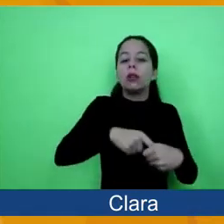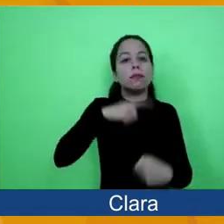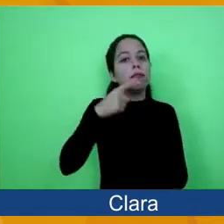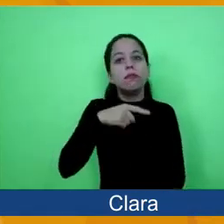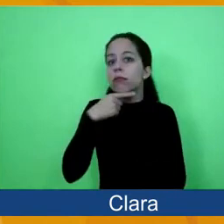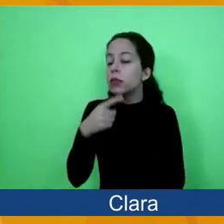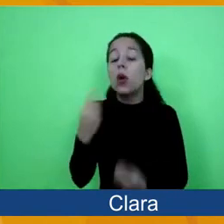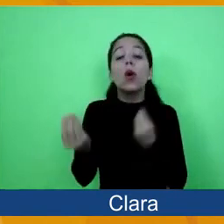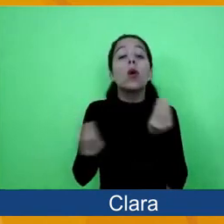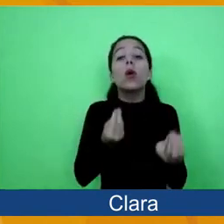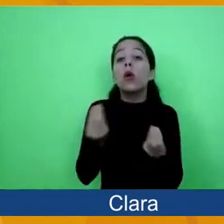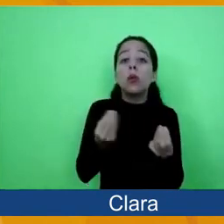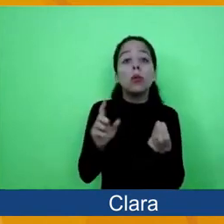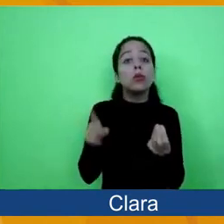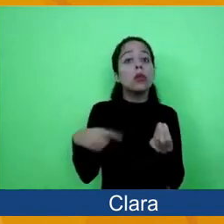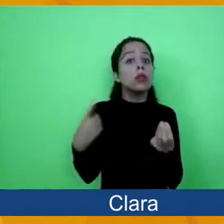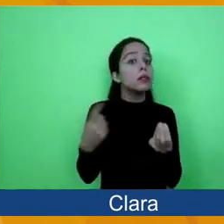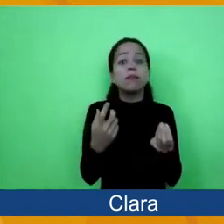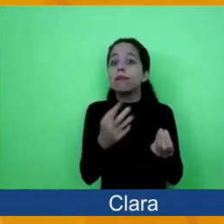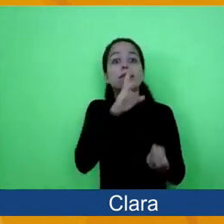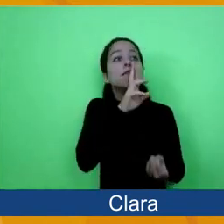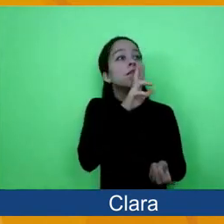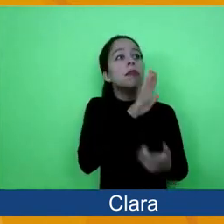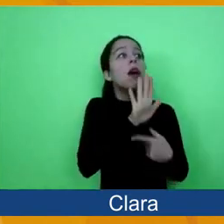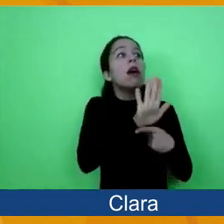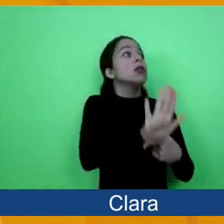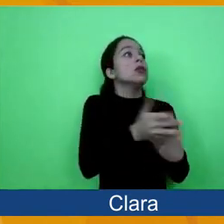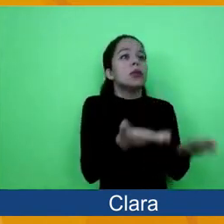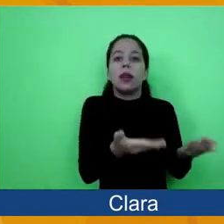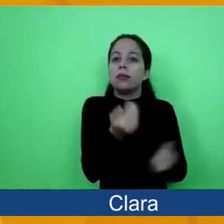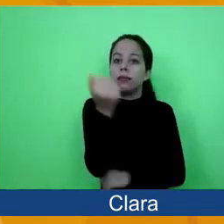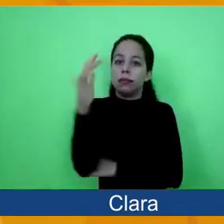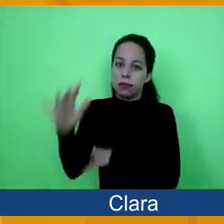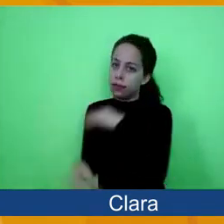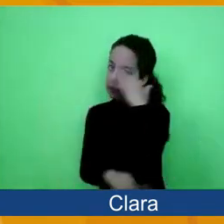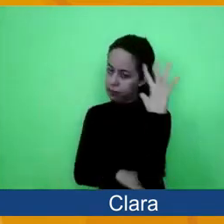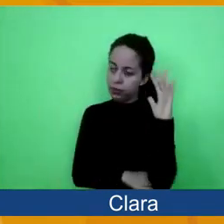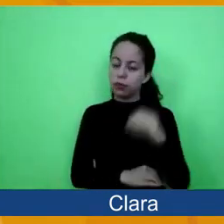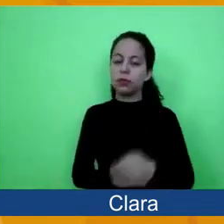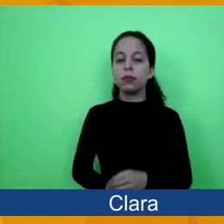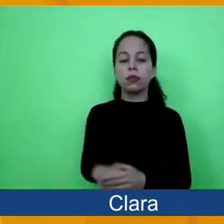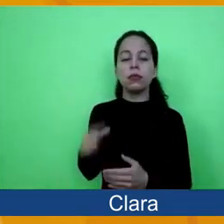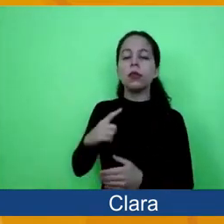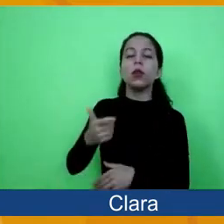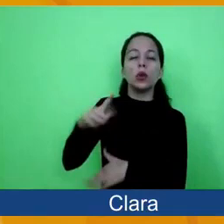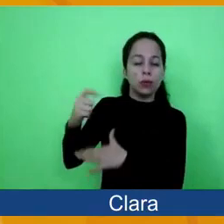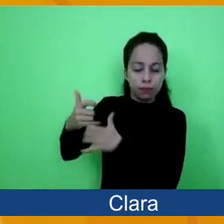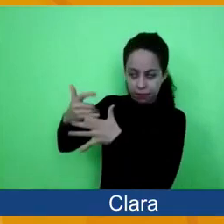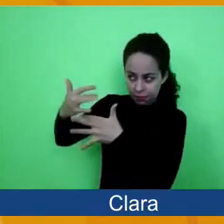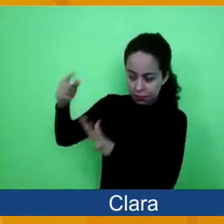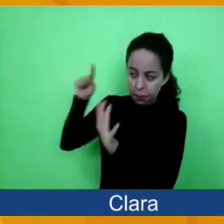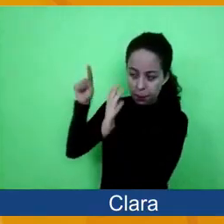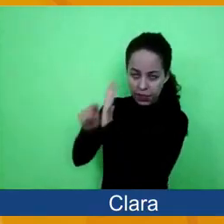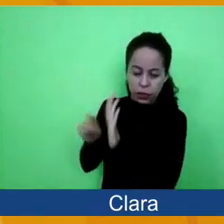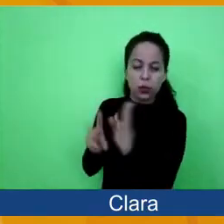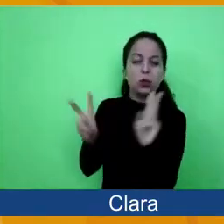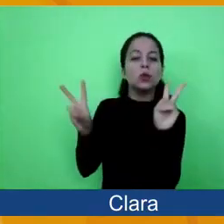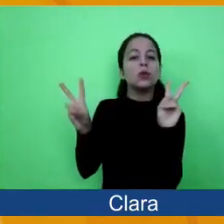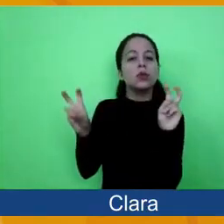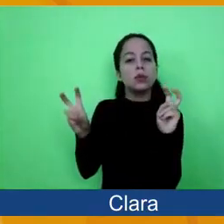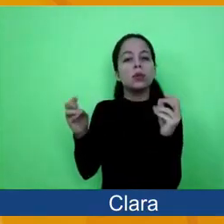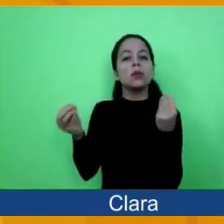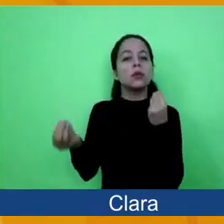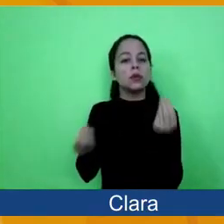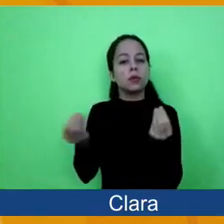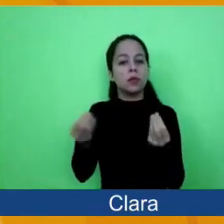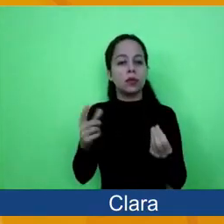mudanças climáticas. A Juliana, a Laura e o Matheus fazem perguntas específicas sobre a questão do Acordo de Paris, se nós vamos conseguir atingir